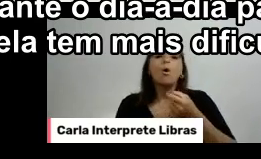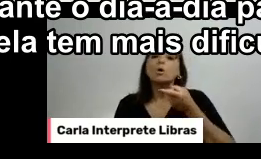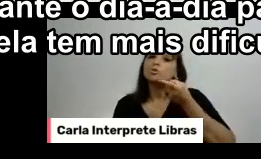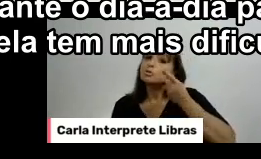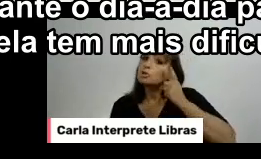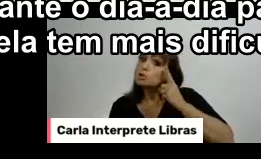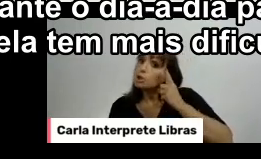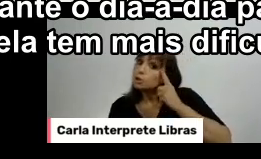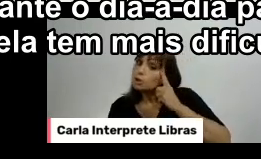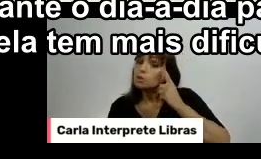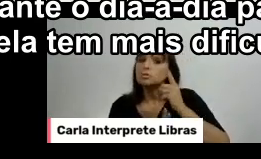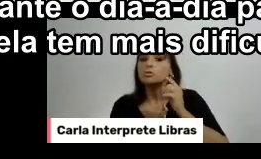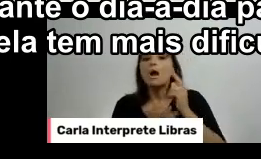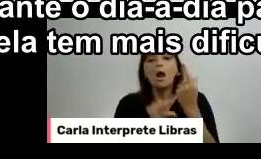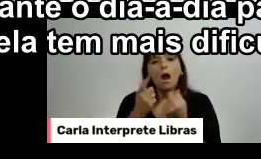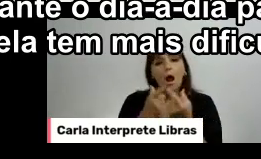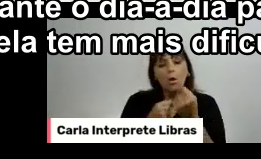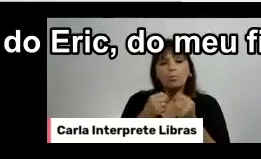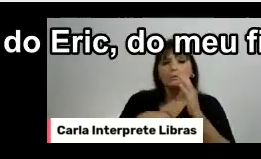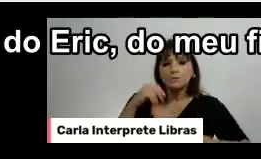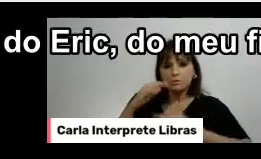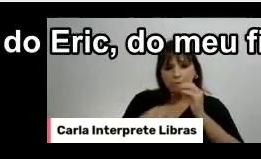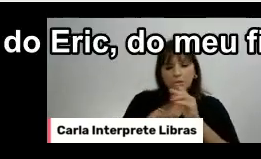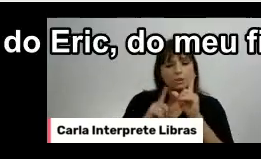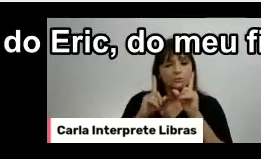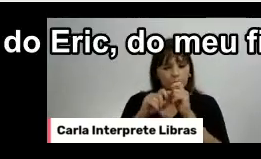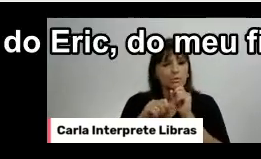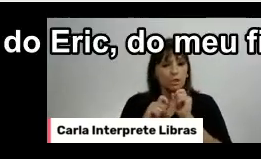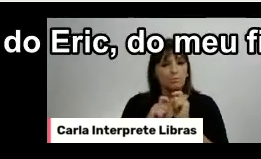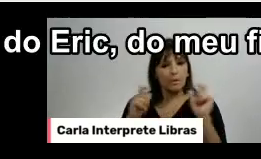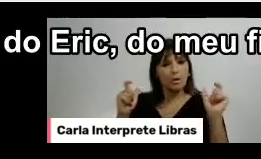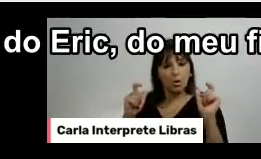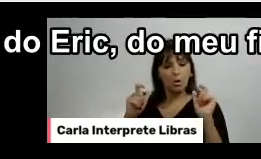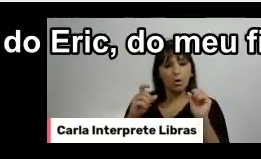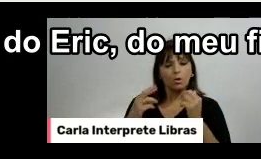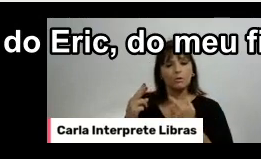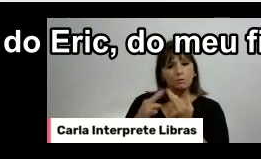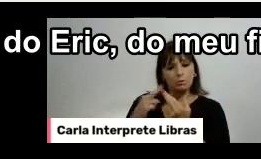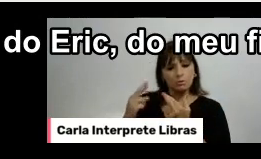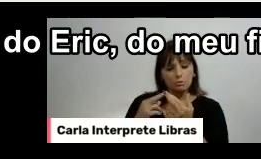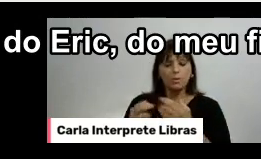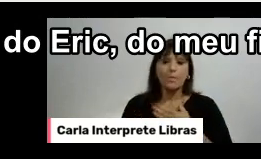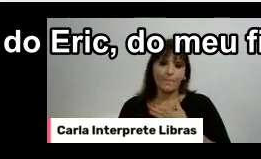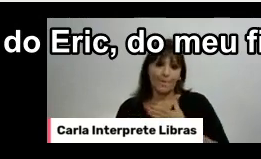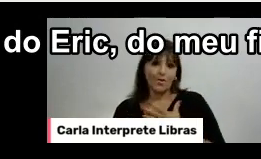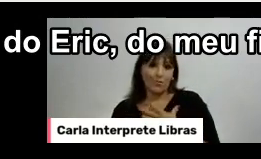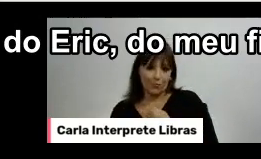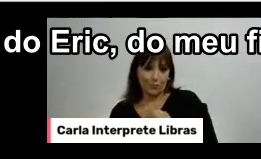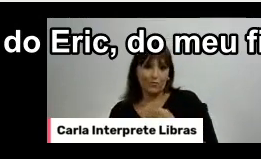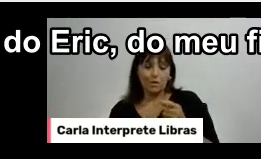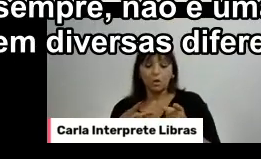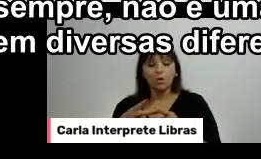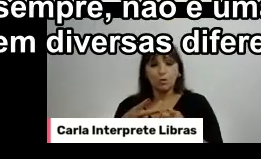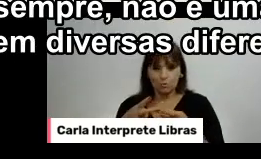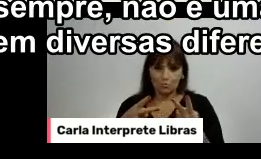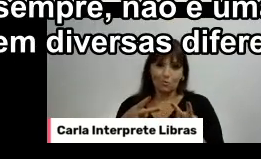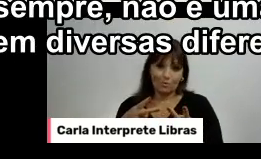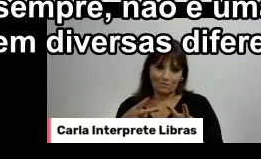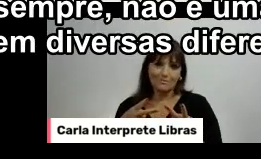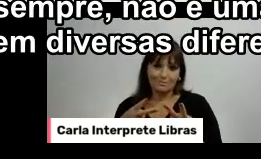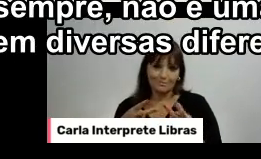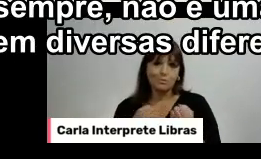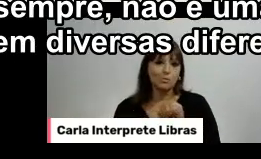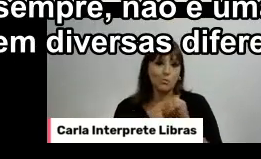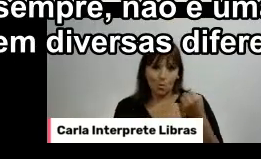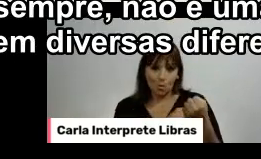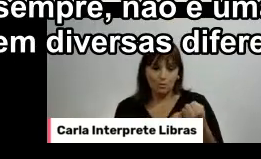atividades. Ela tem mais dificuldade de socializar. O caso do Eric, do meu filho, ele é nível 2 de suporte. Nem sempre, né,